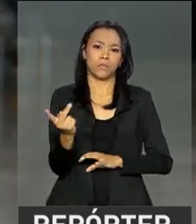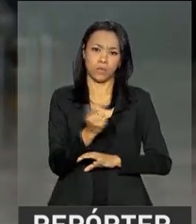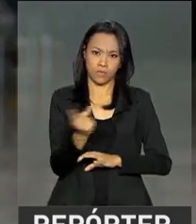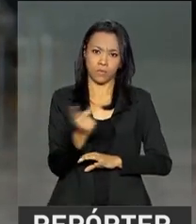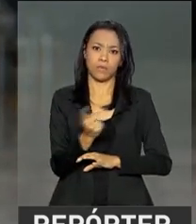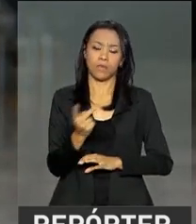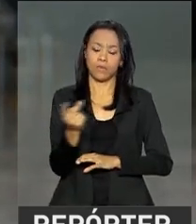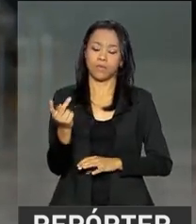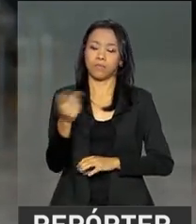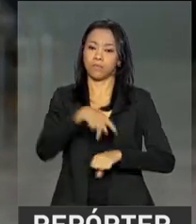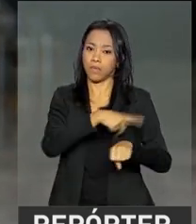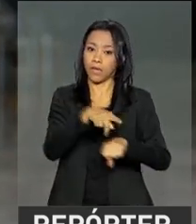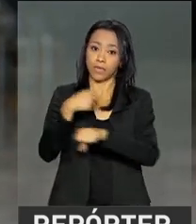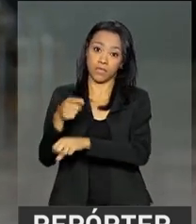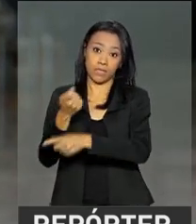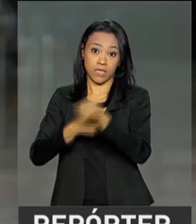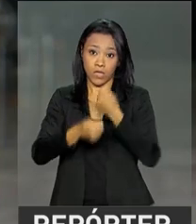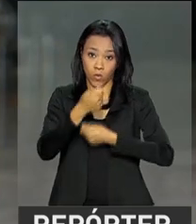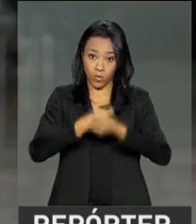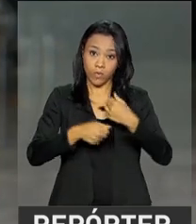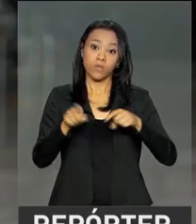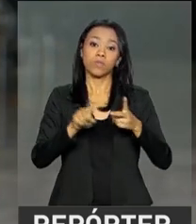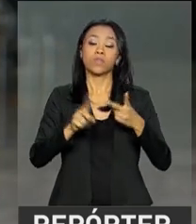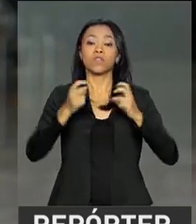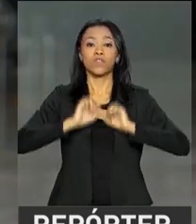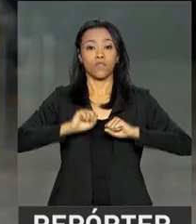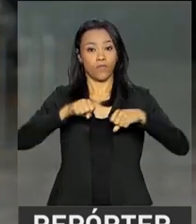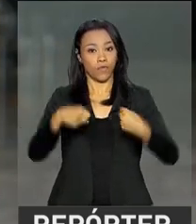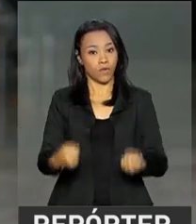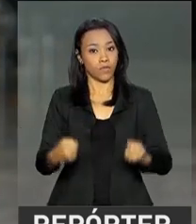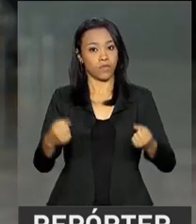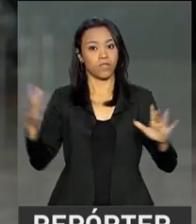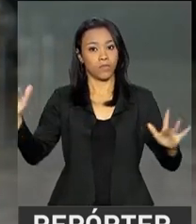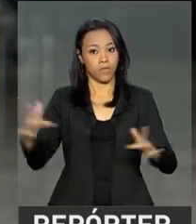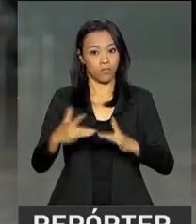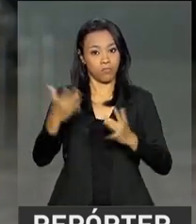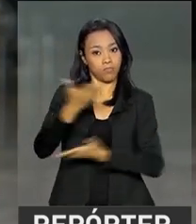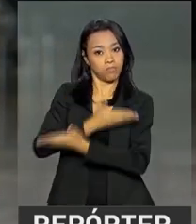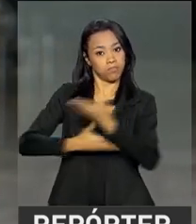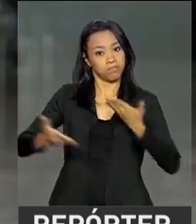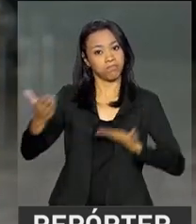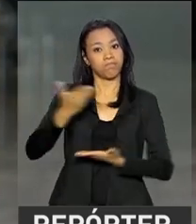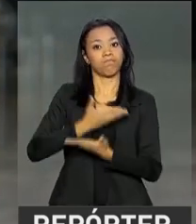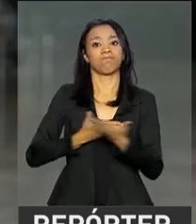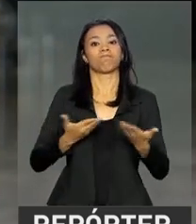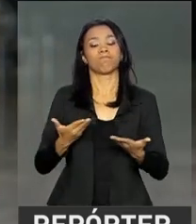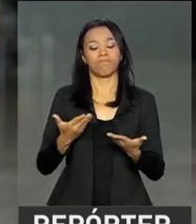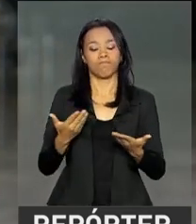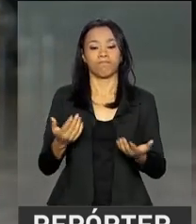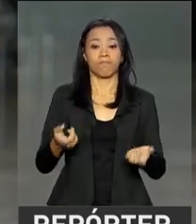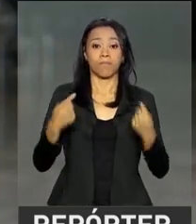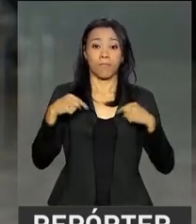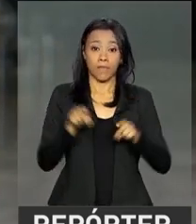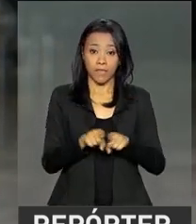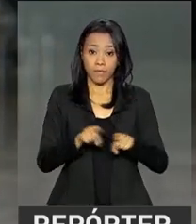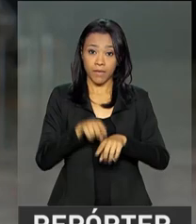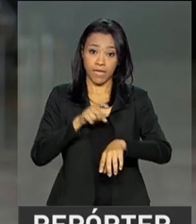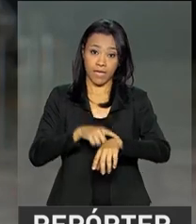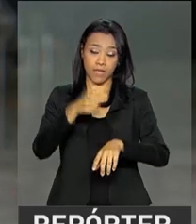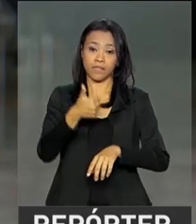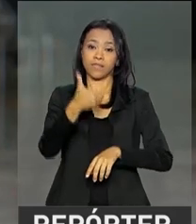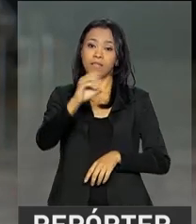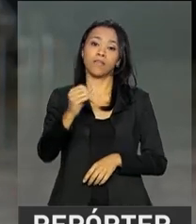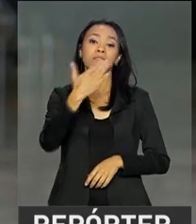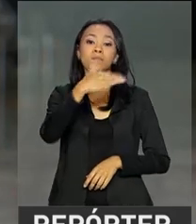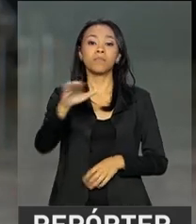países, como negócios e fortalecimento da cooperação judiciária. E, Roberto, logo mais às 10h30 da